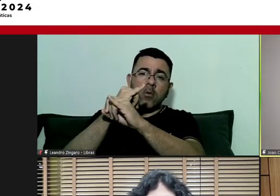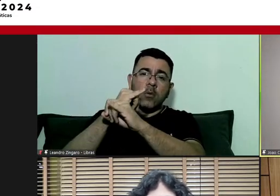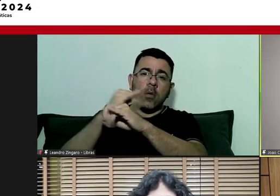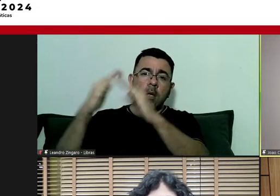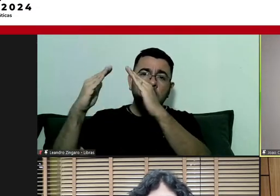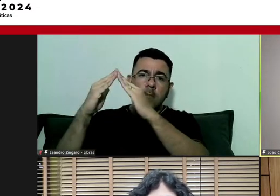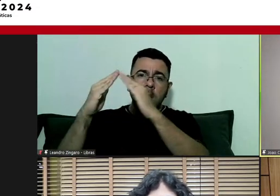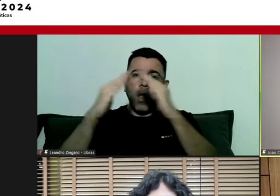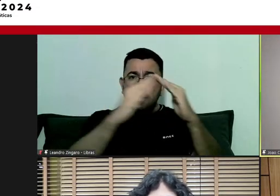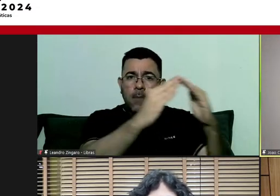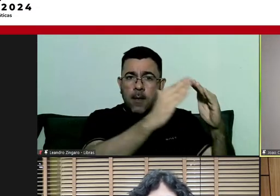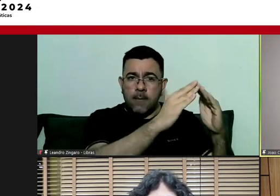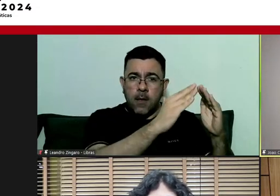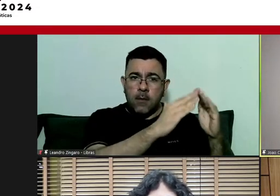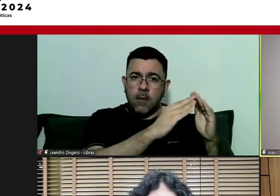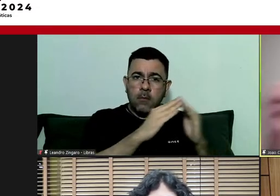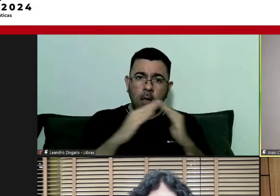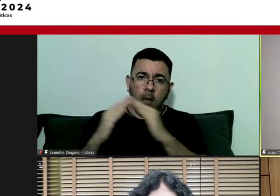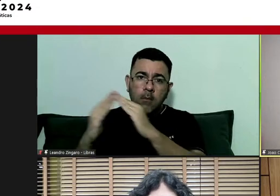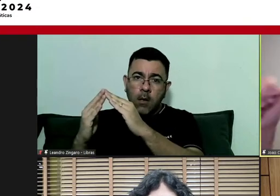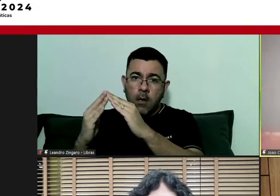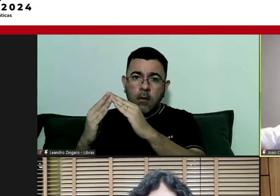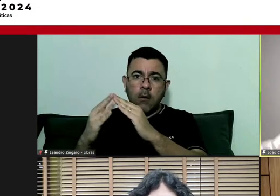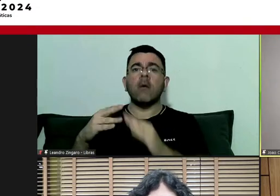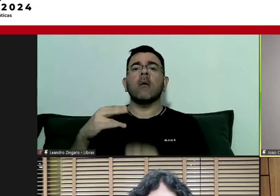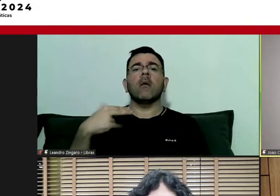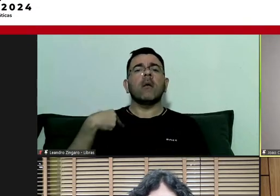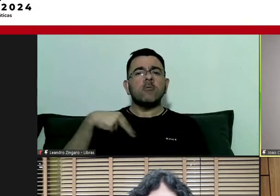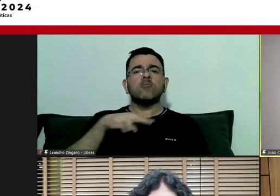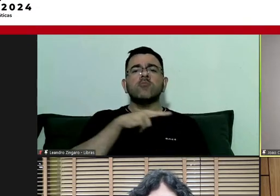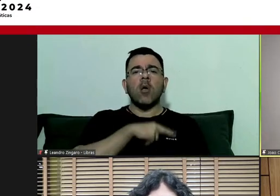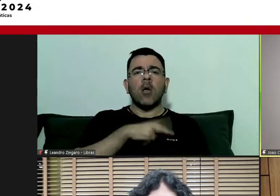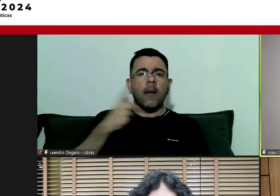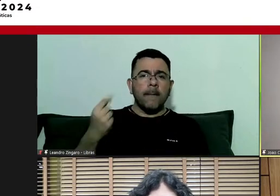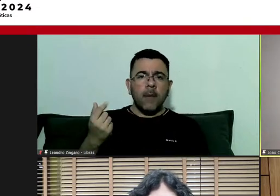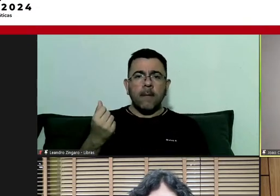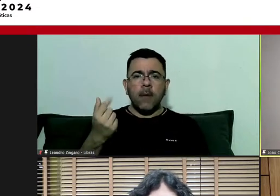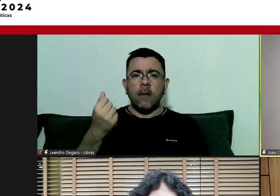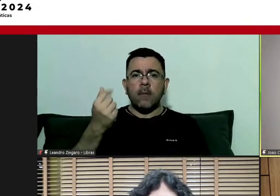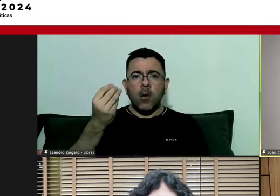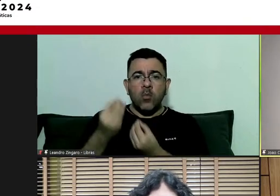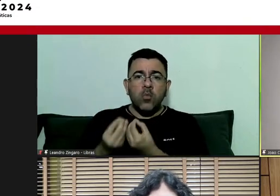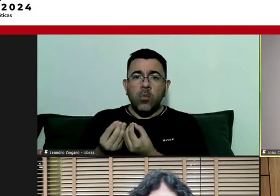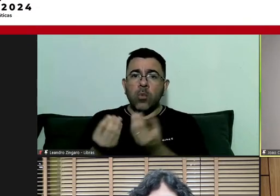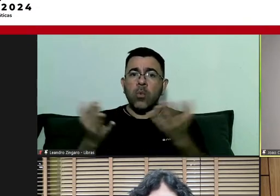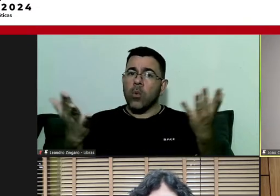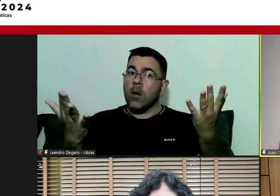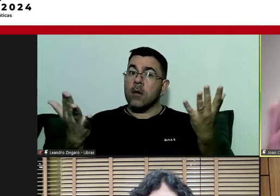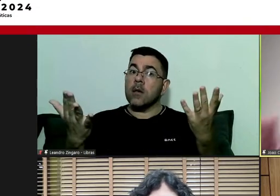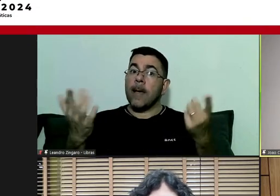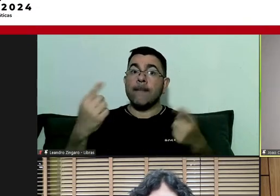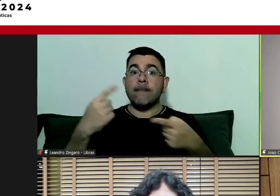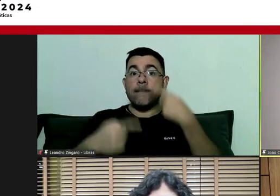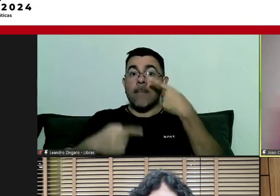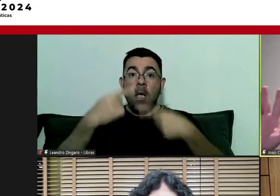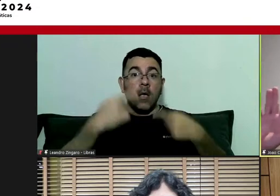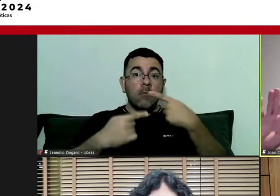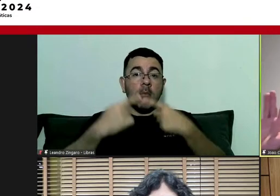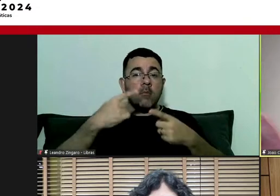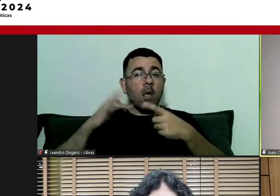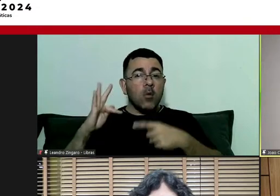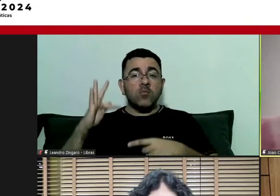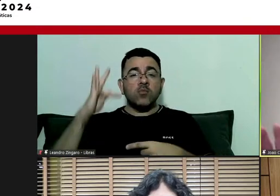danificadas E aí a gente bonificou eles por isso que eles tinham feito eh mas é um debate com certeza no futuro Isso vai